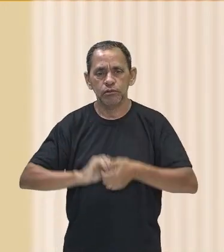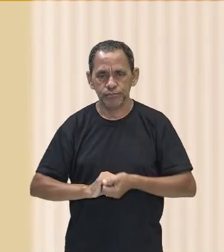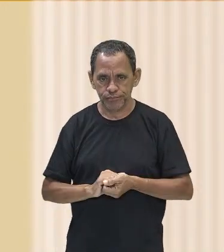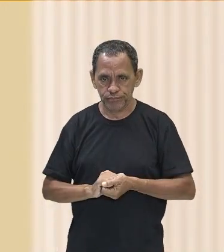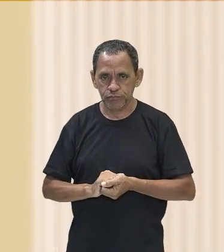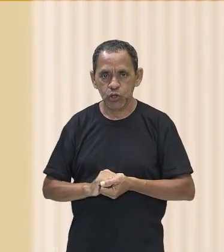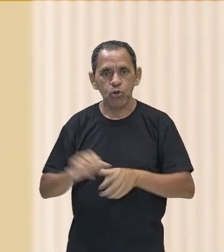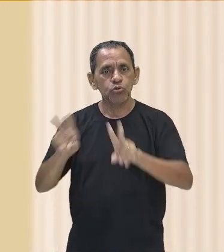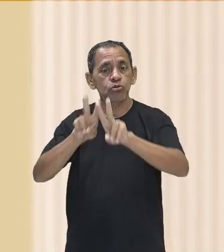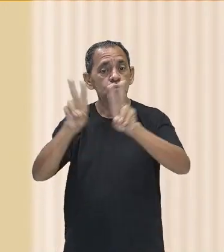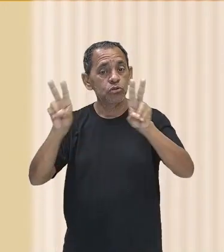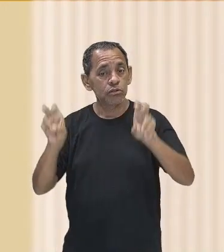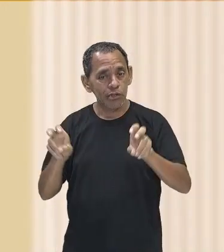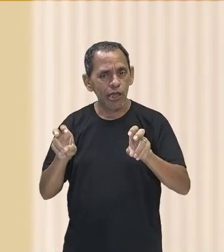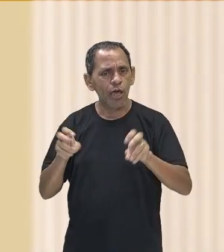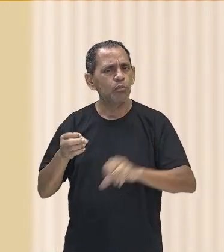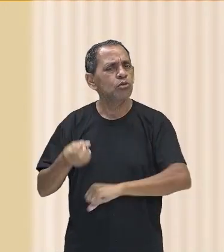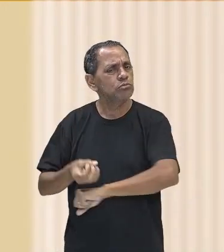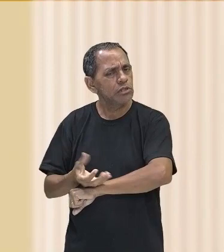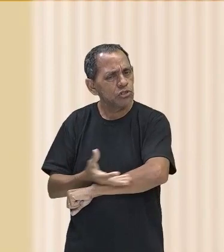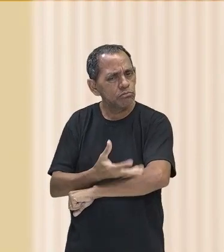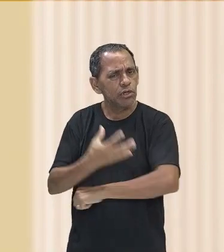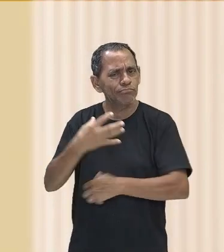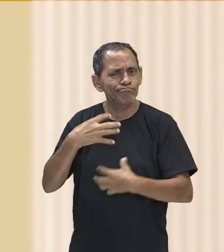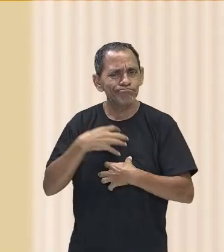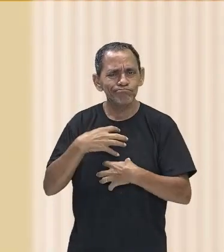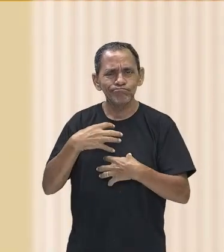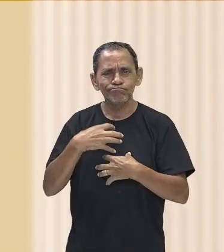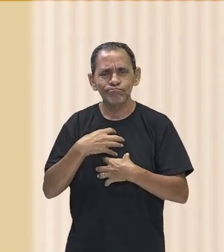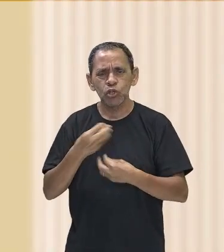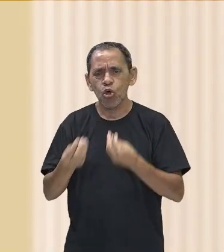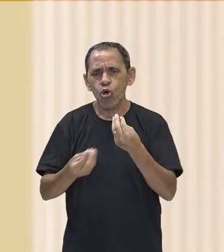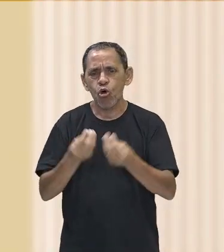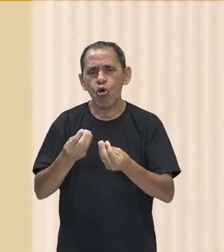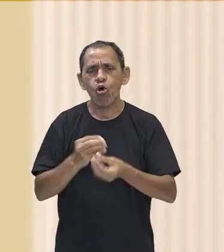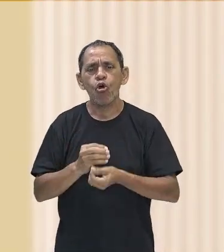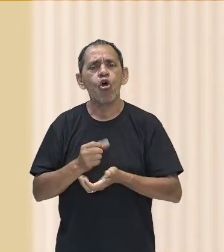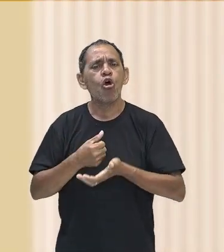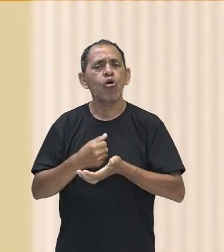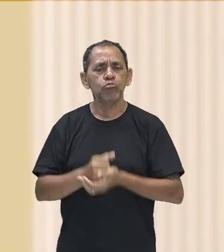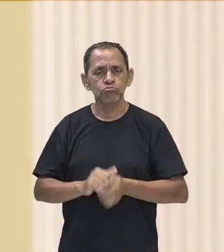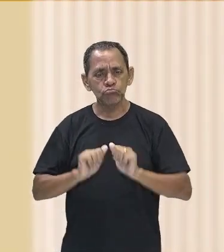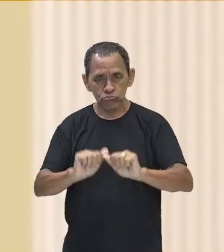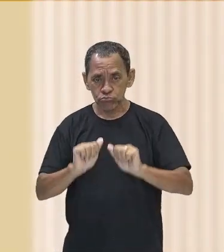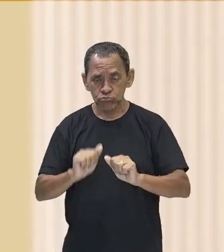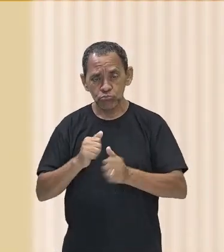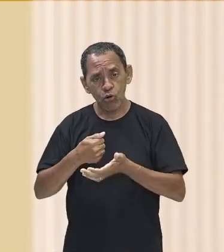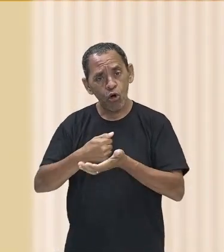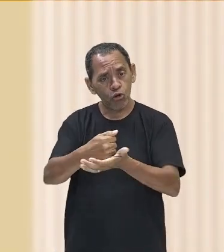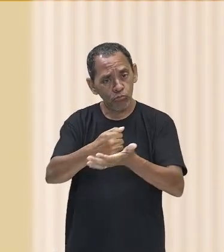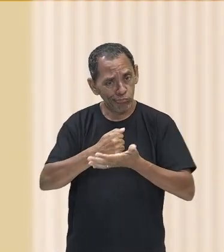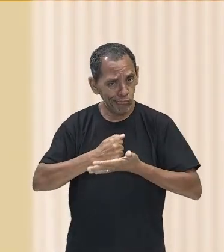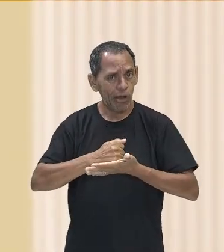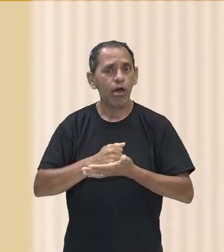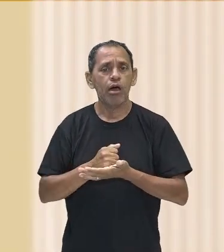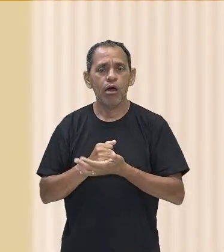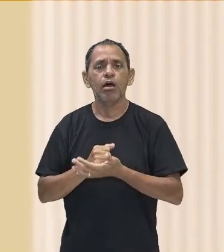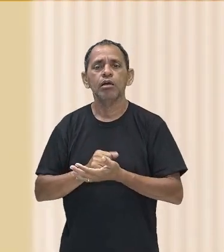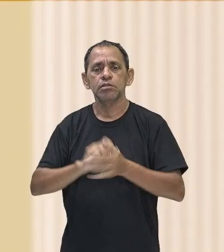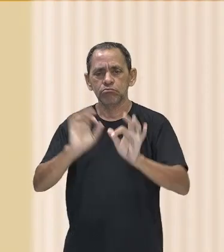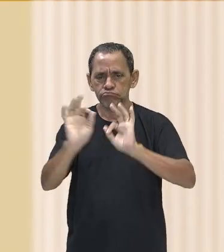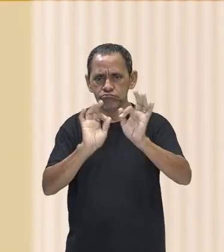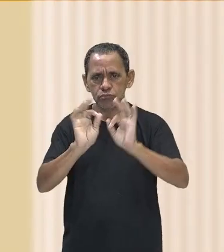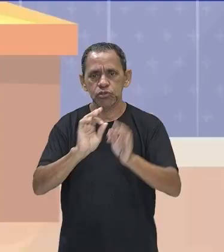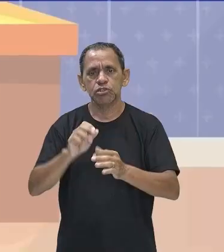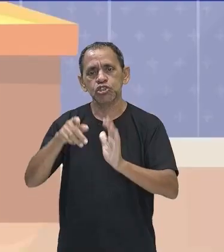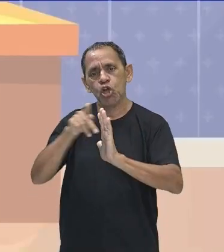sobre esses sentimentos, né? Como que esses sentimentos podem ajudar a gente na construção do projeto de vida. Olha